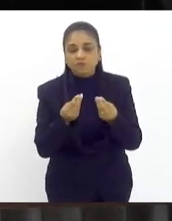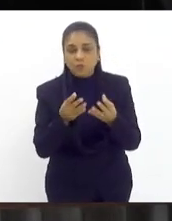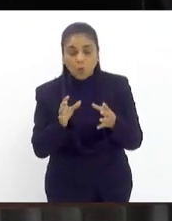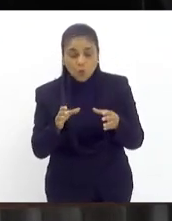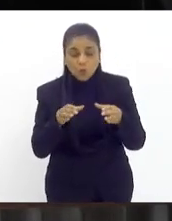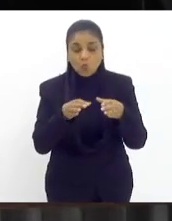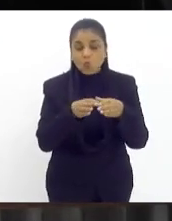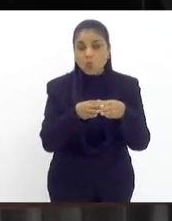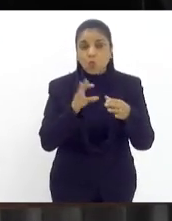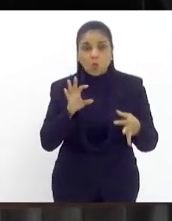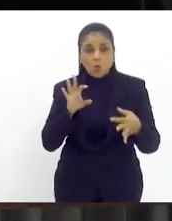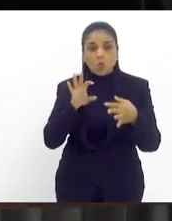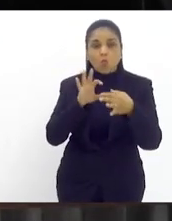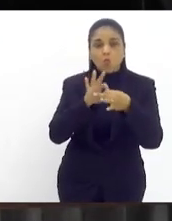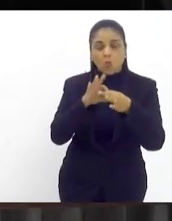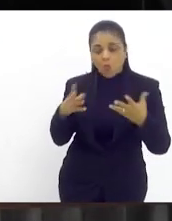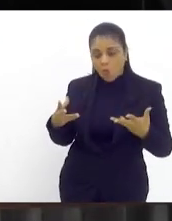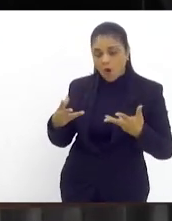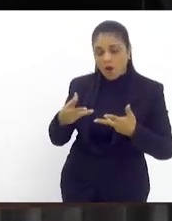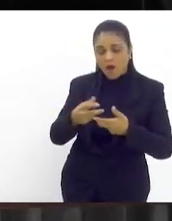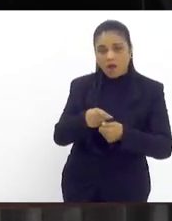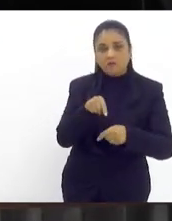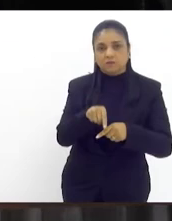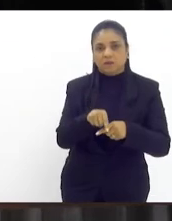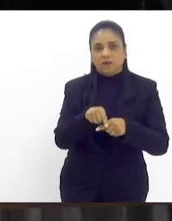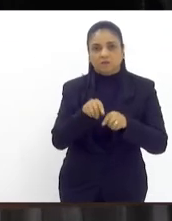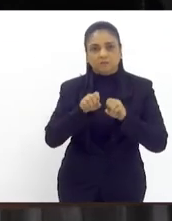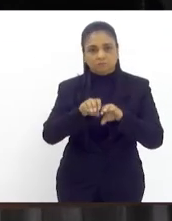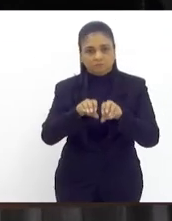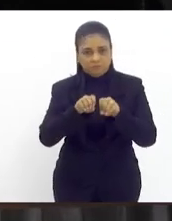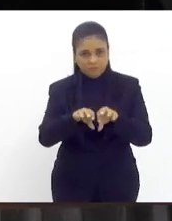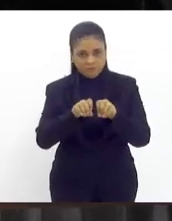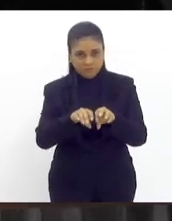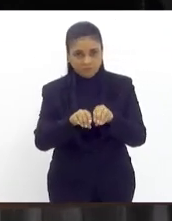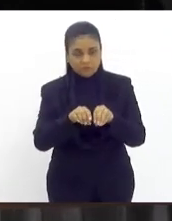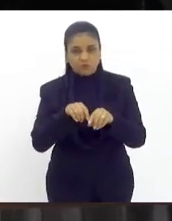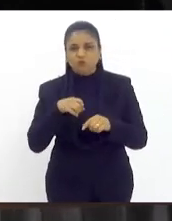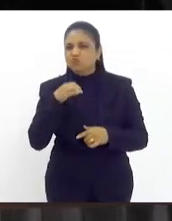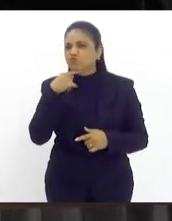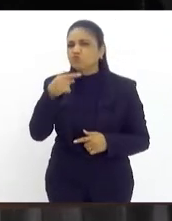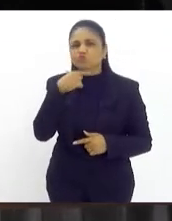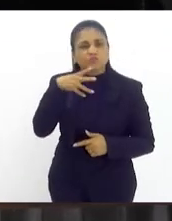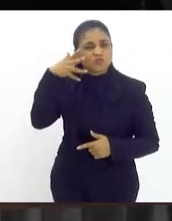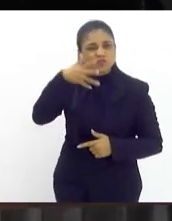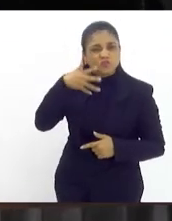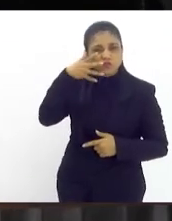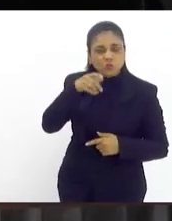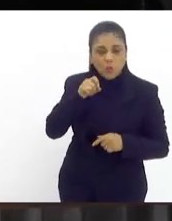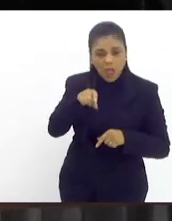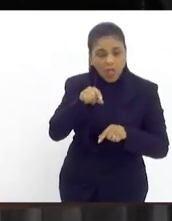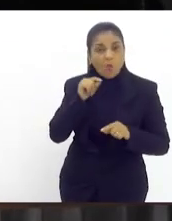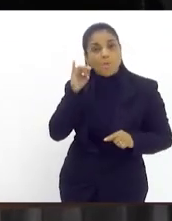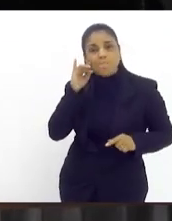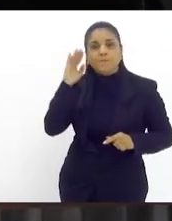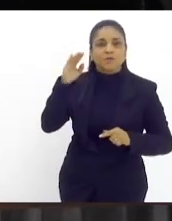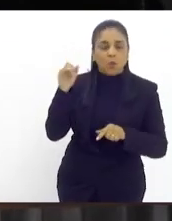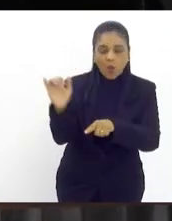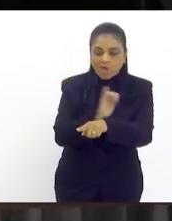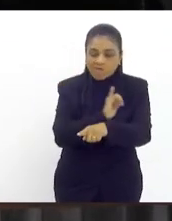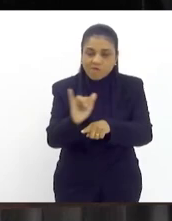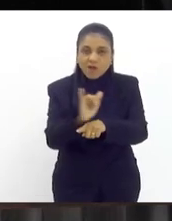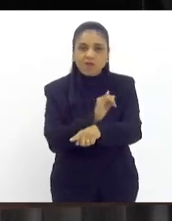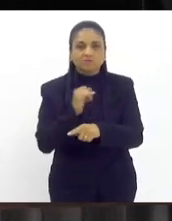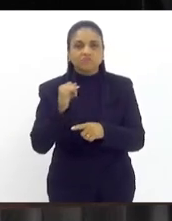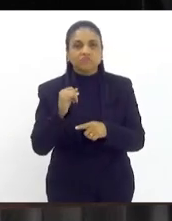uma educação de qualidade não basta fazer discurso educação é também prática e valorização dos seus